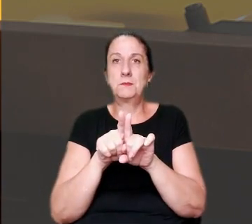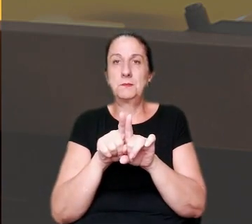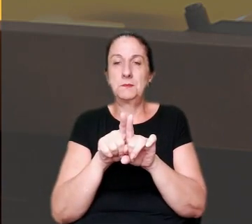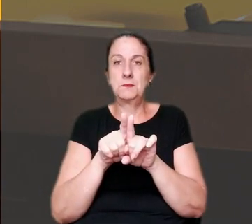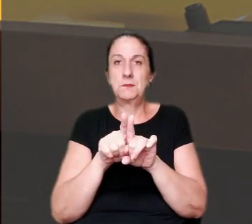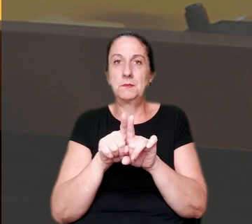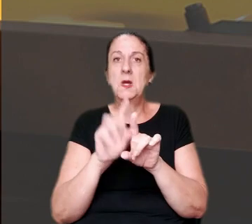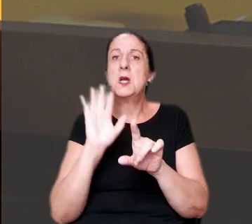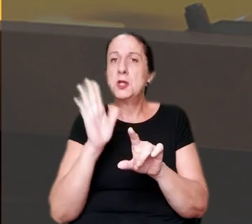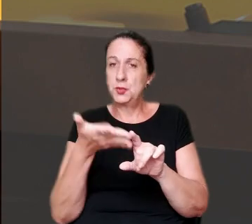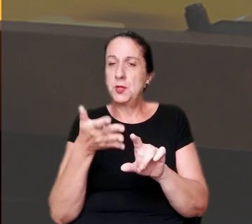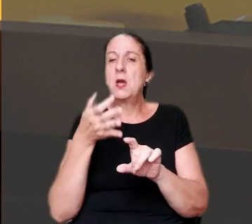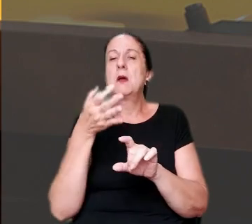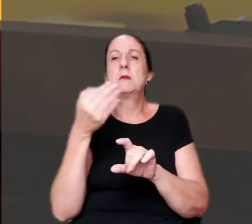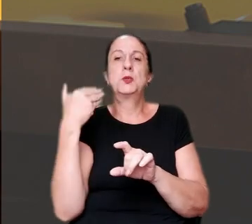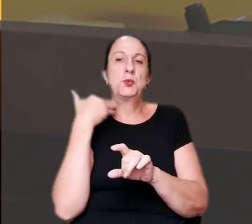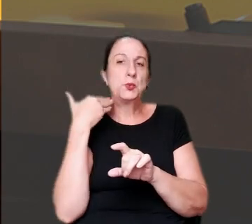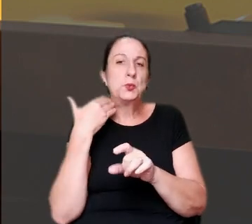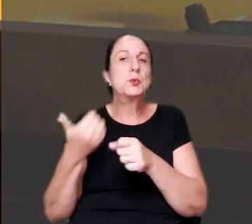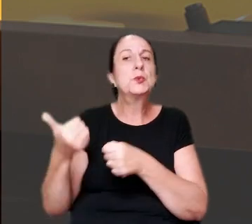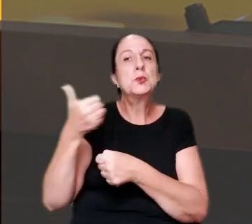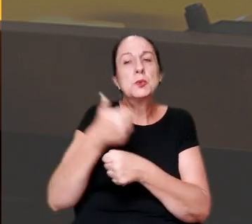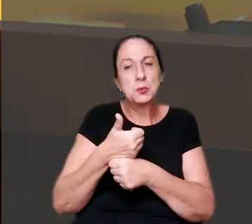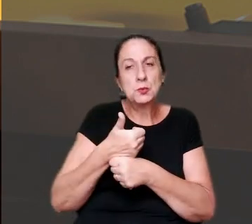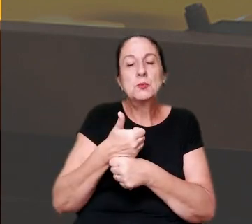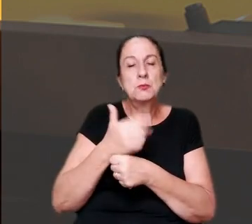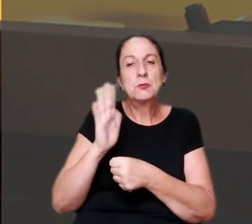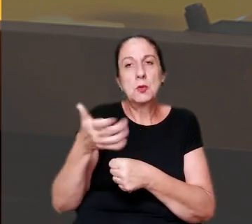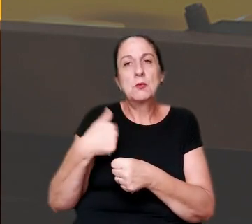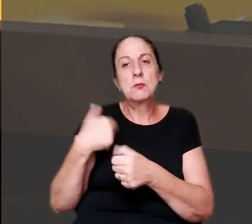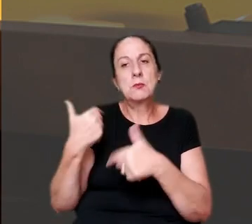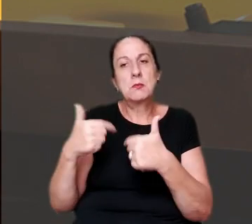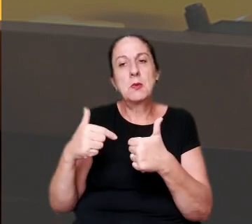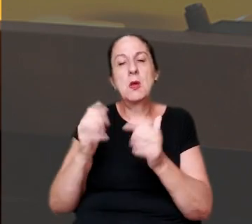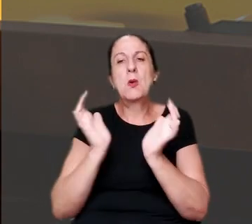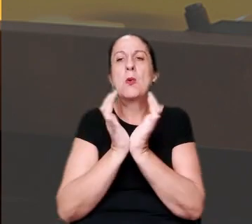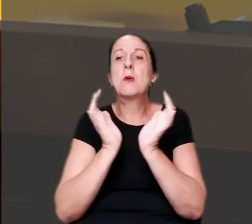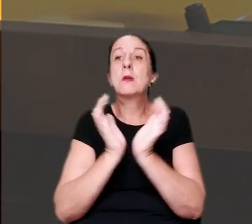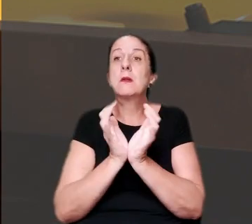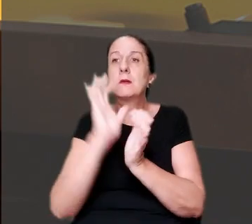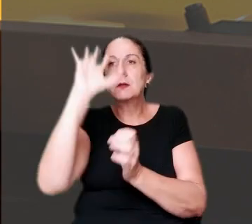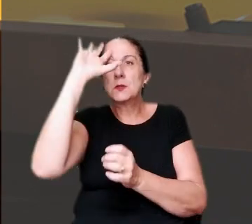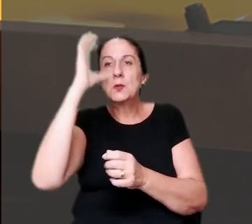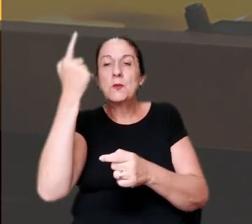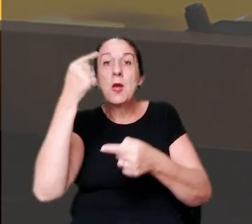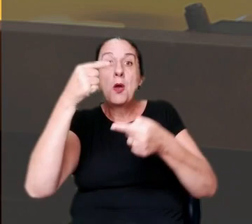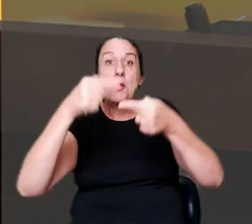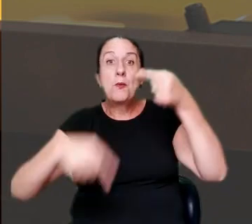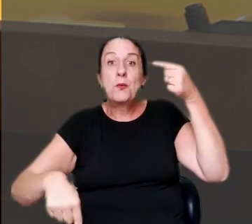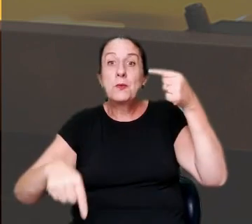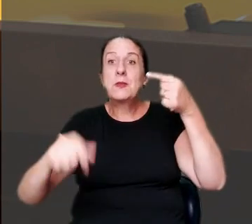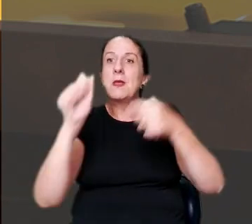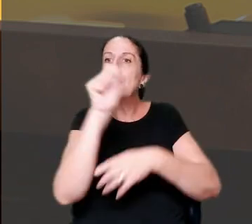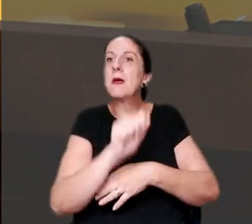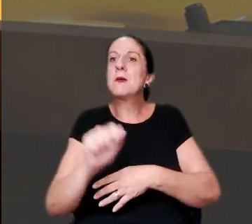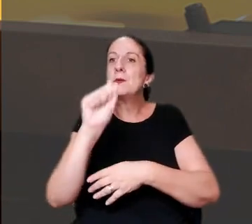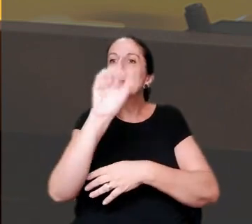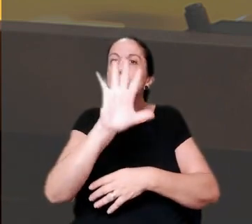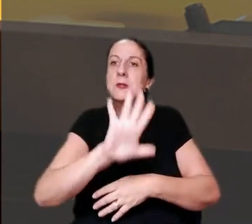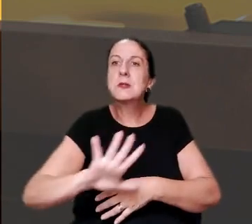e já era juiz, substituto, e os colegas resolveram fundar a